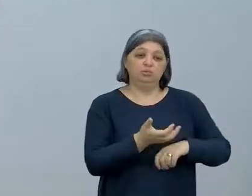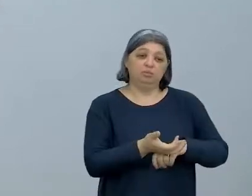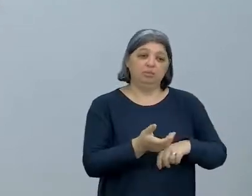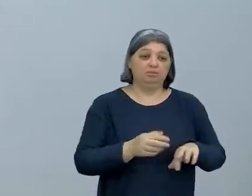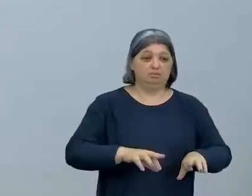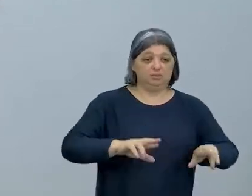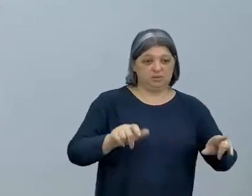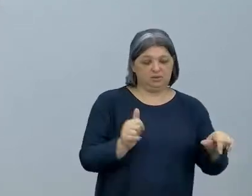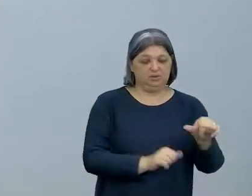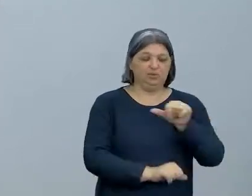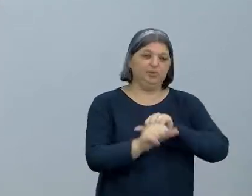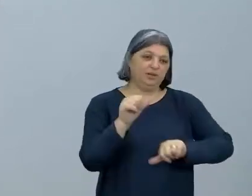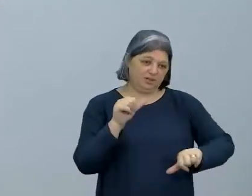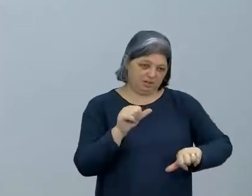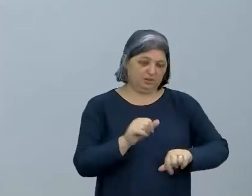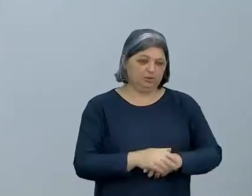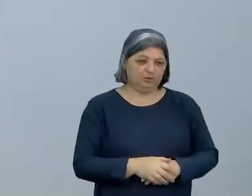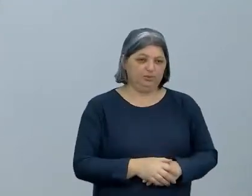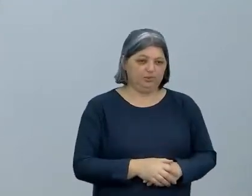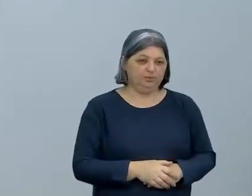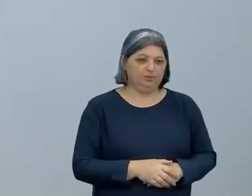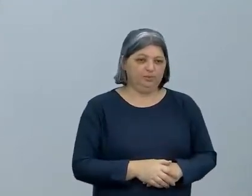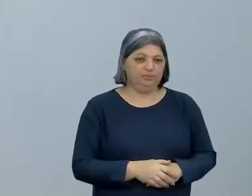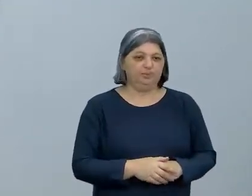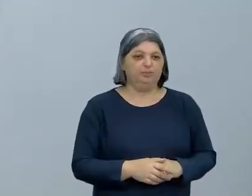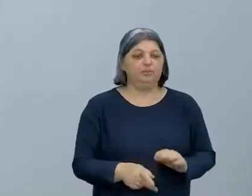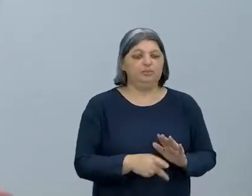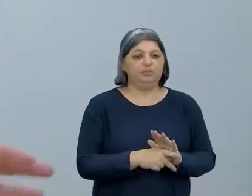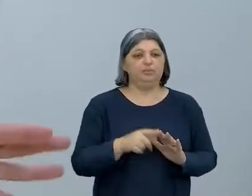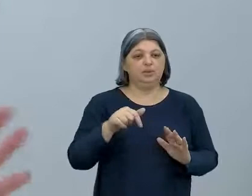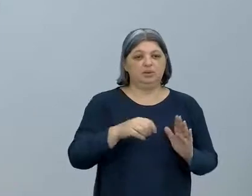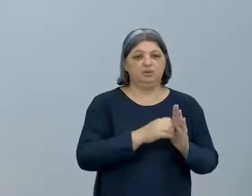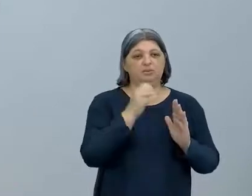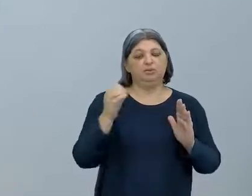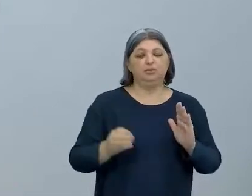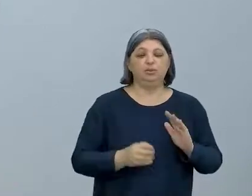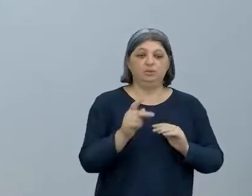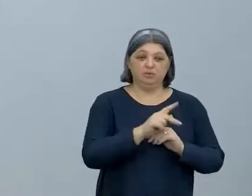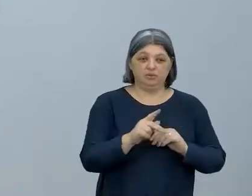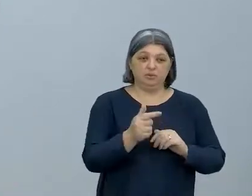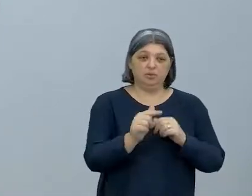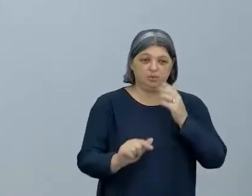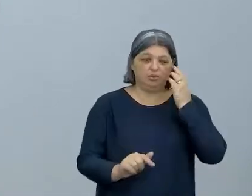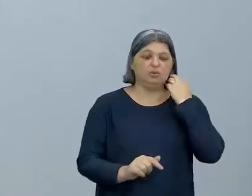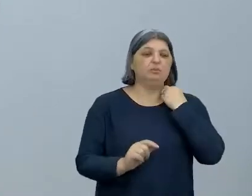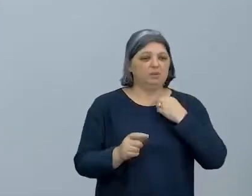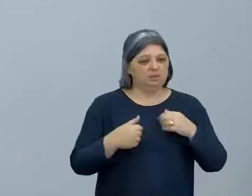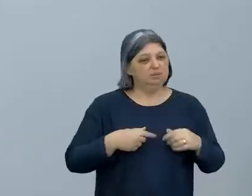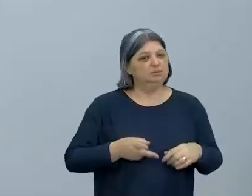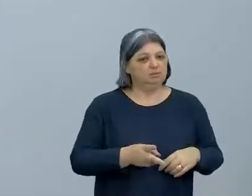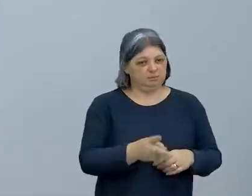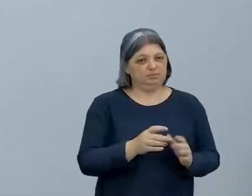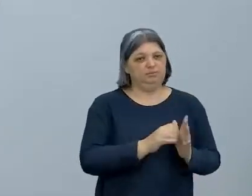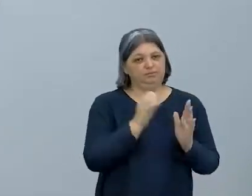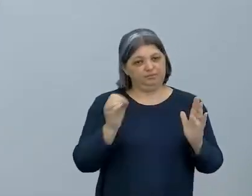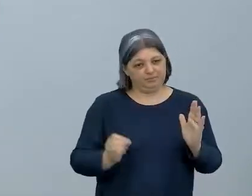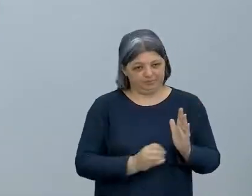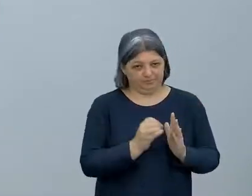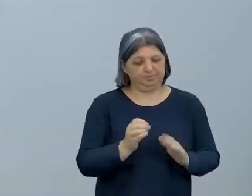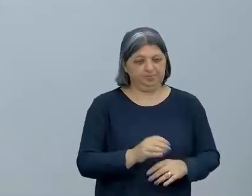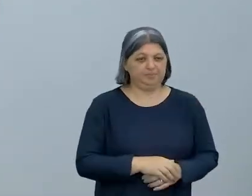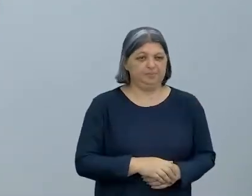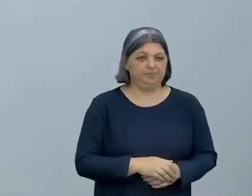aprofundamento vai tomar rumo aí com outros professores daqui do Centro de Mídia, mas eu estarei por aqui aparecendo para vocês aí em algum